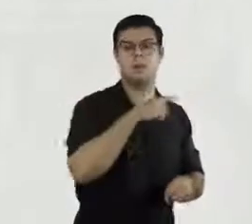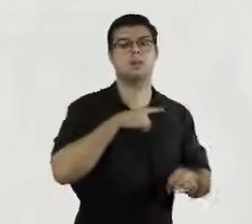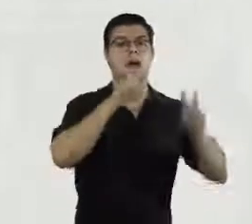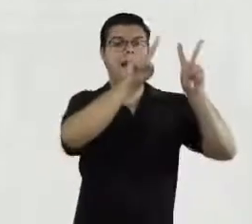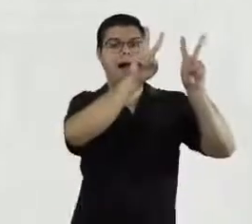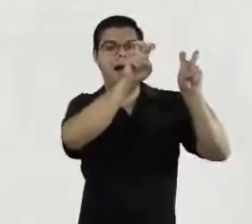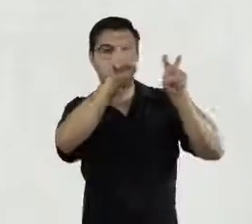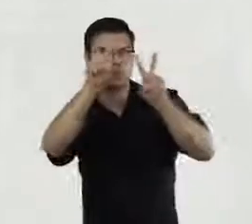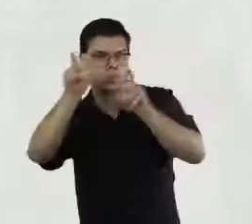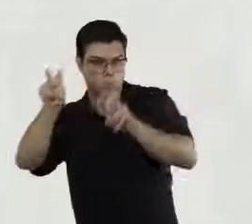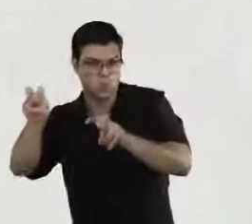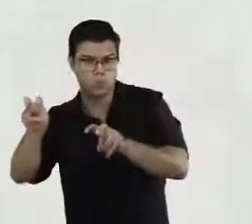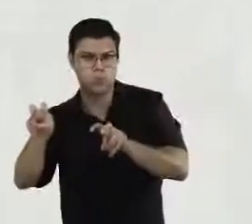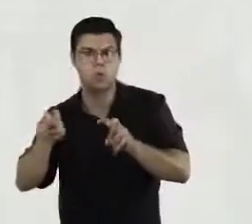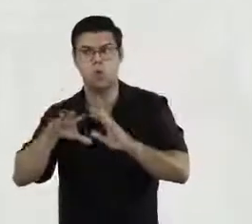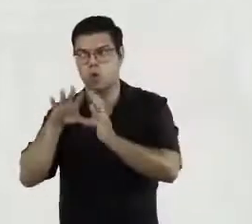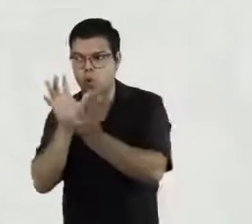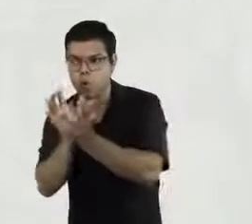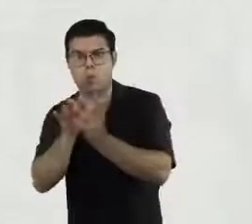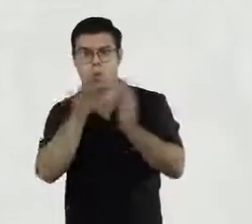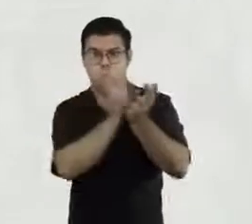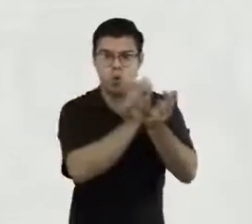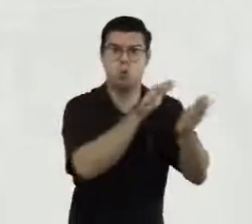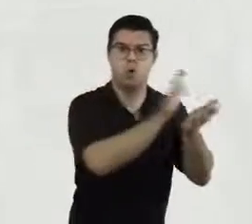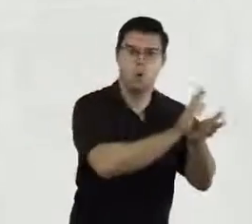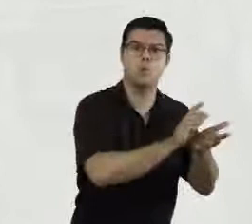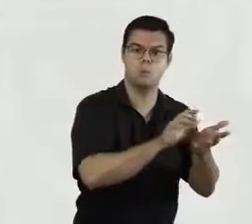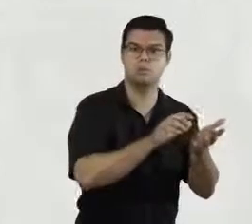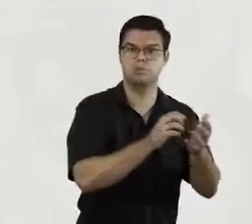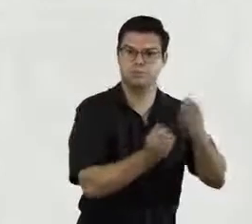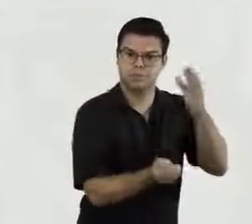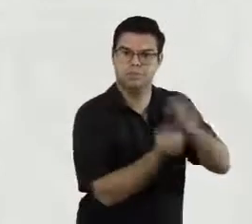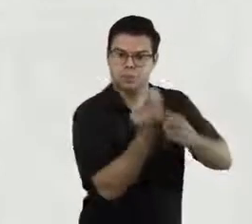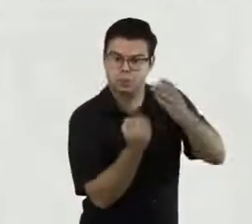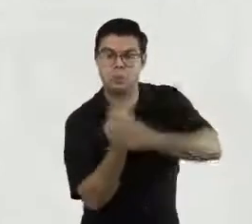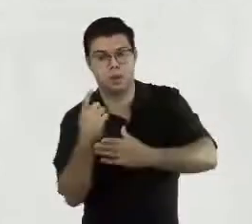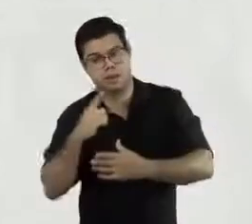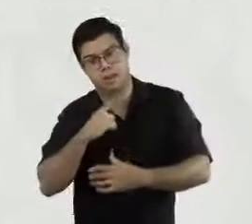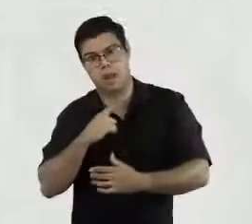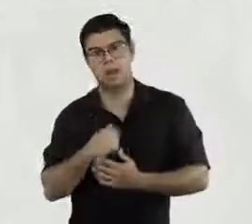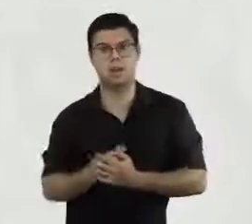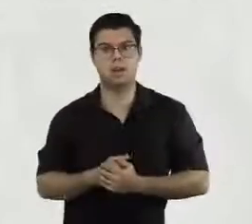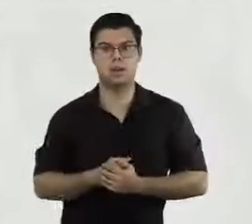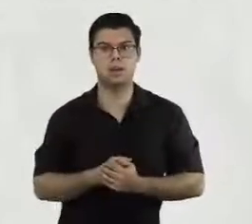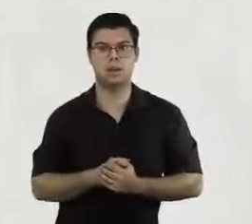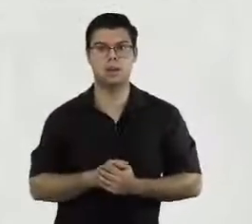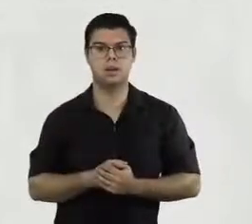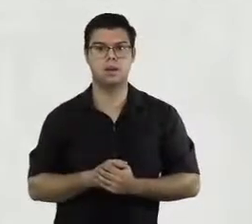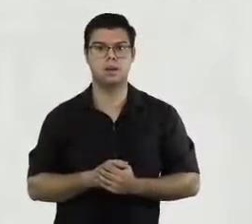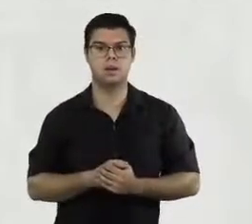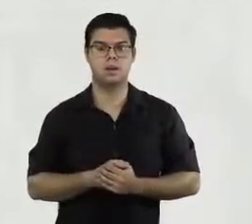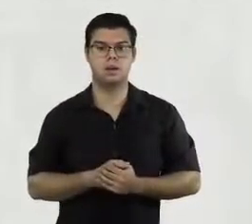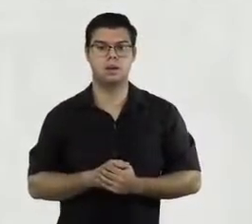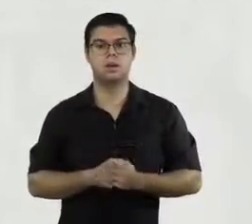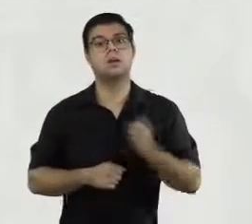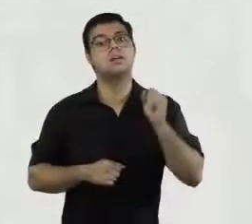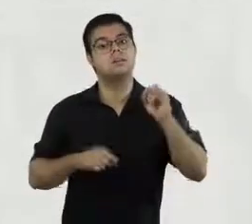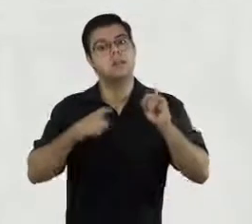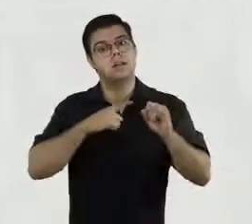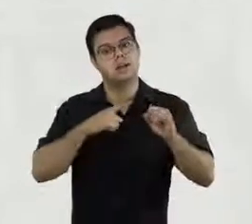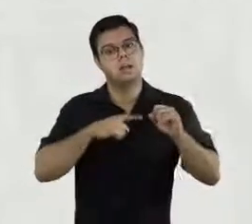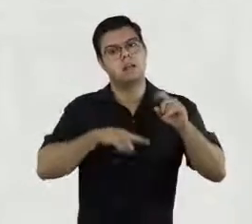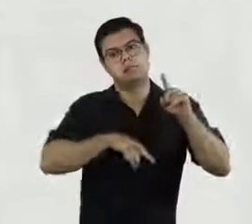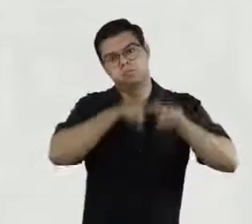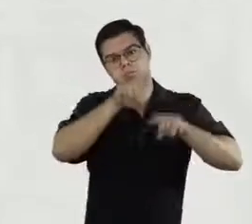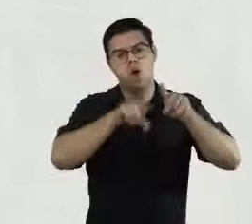assuntos que cada grupo de obras podem conter, quanto sua rotação em torno da função lógica de análise que